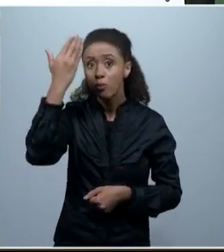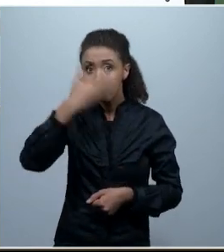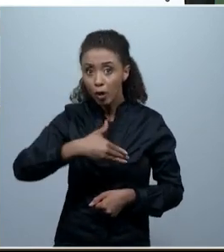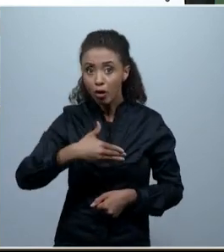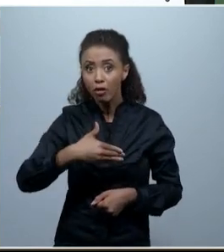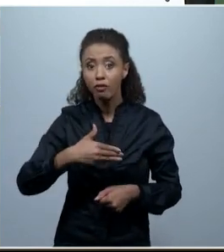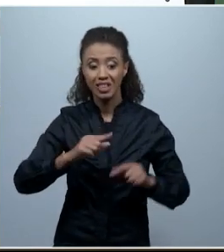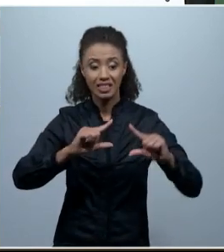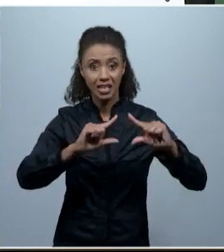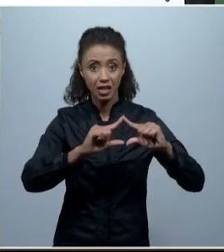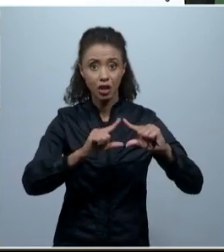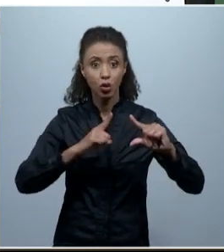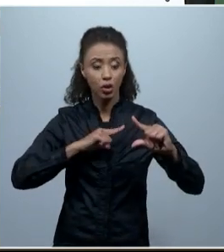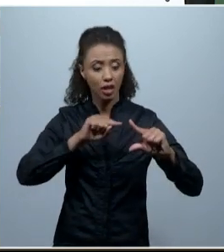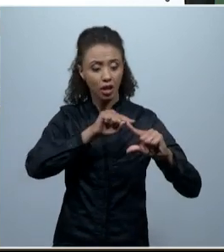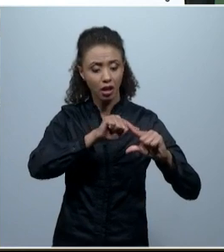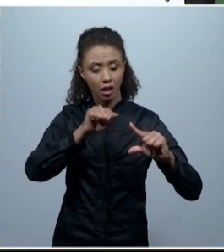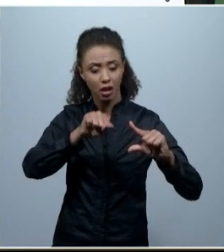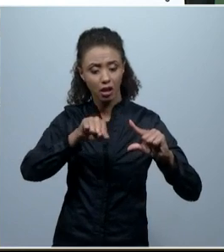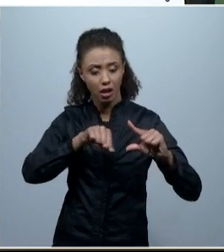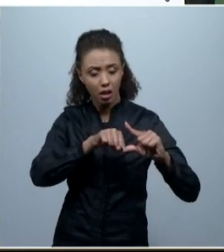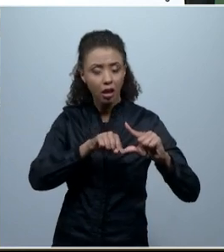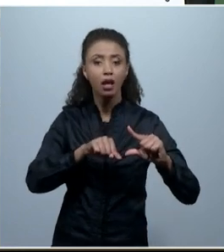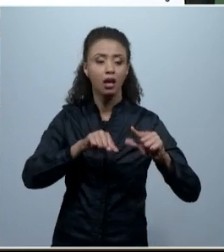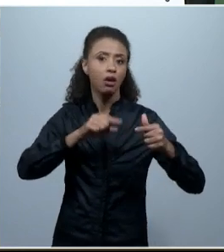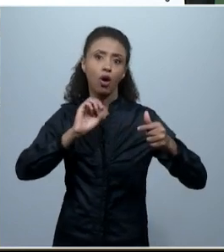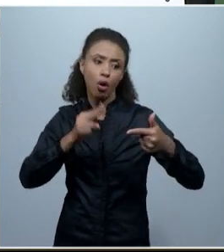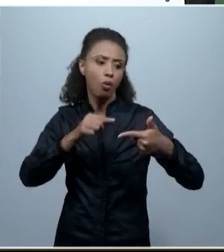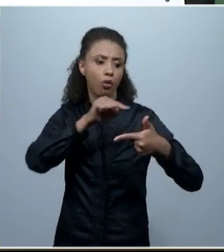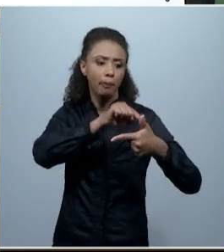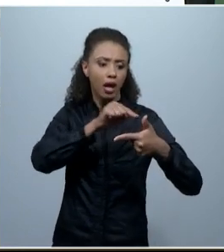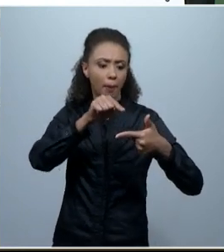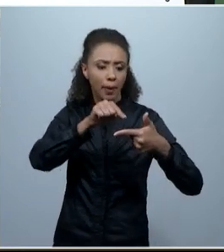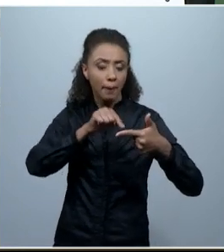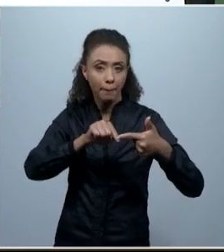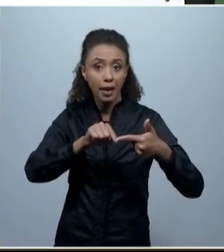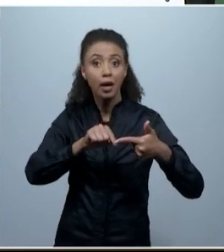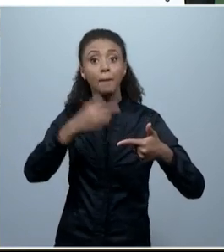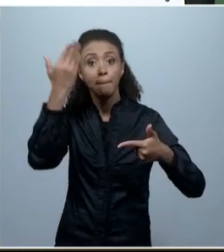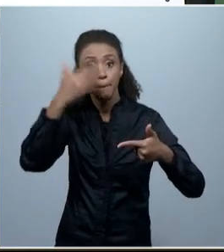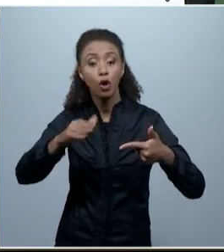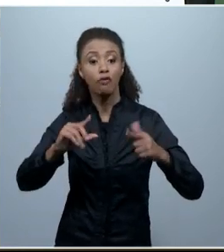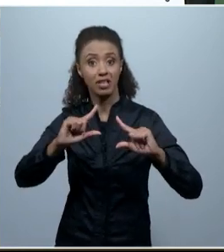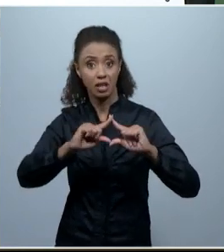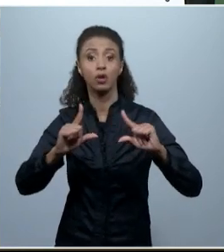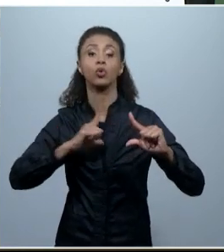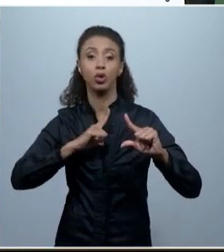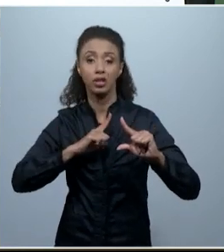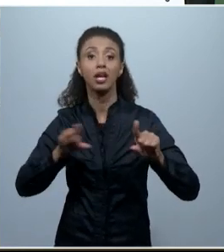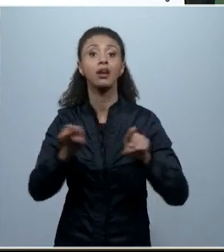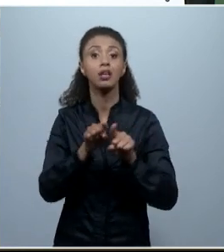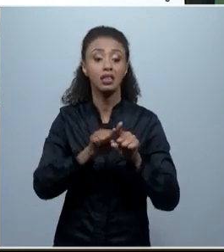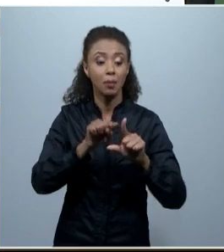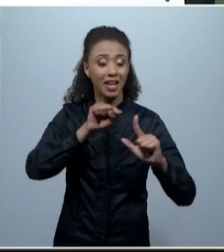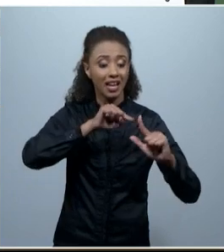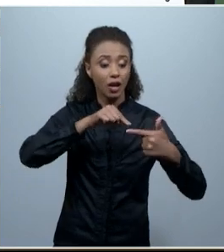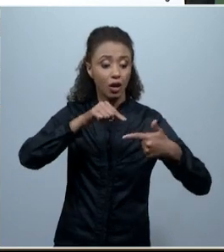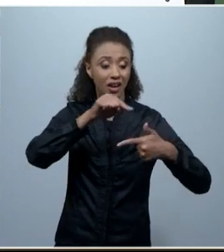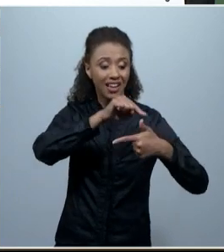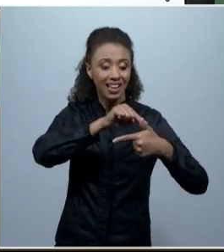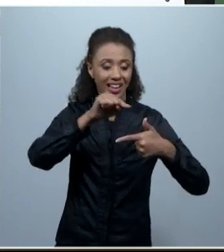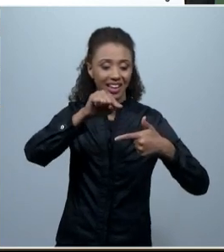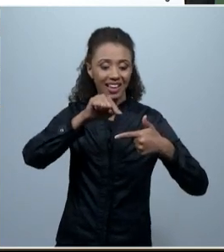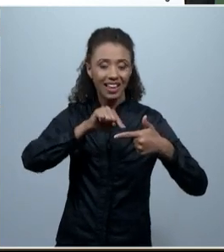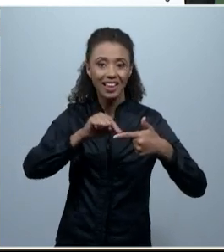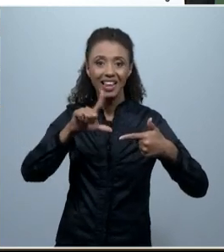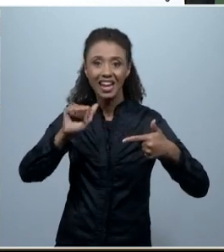um triângulo a jóia então essa é uma resposta que mostra que o triângulo existe é a resposta que eu espero esperaria de vocês neste curso